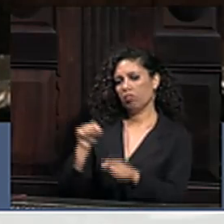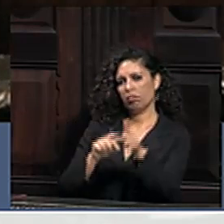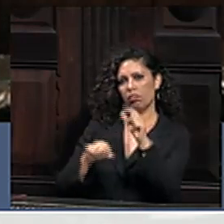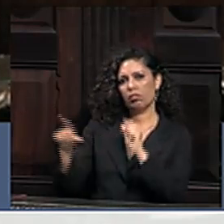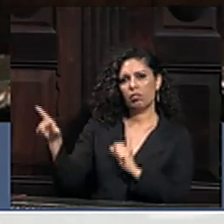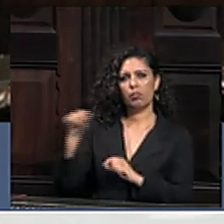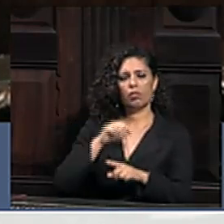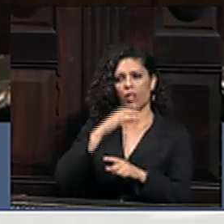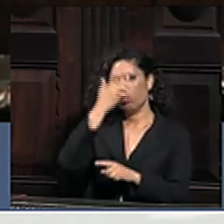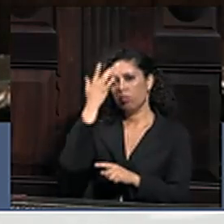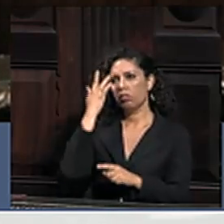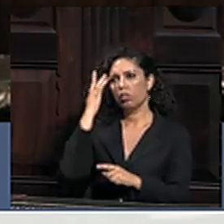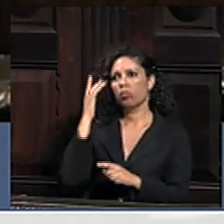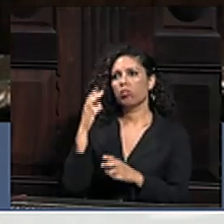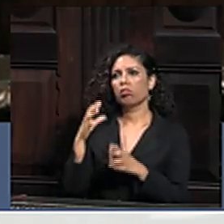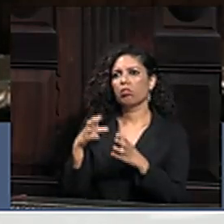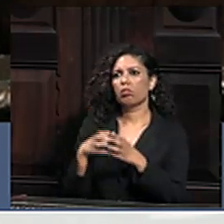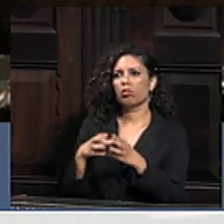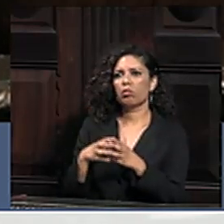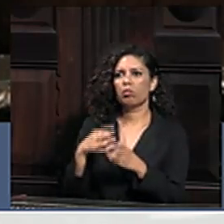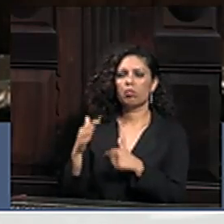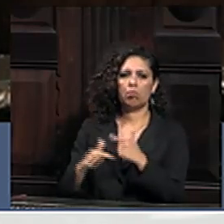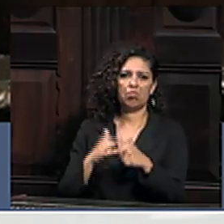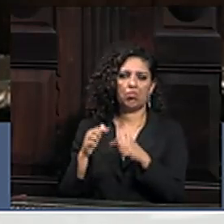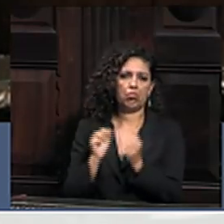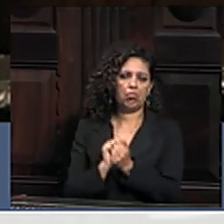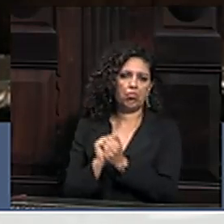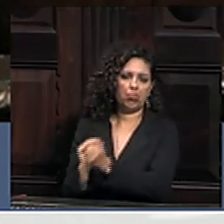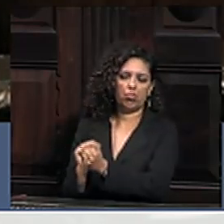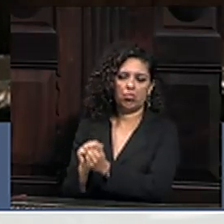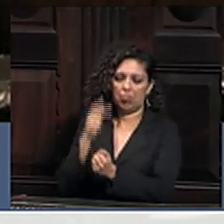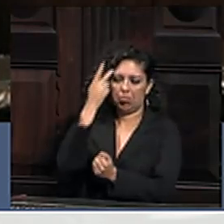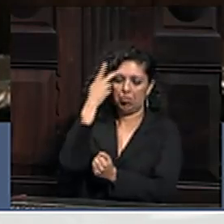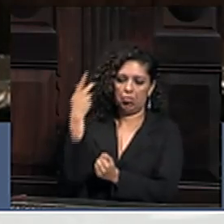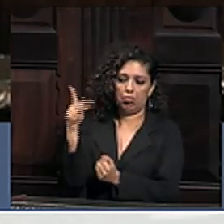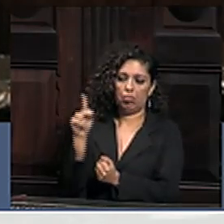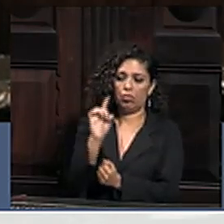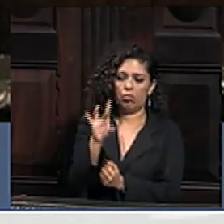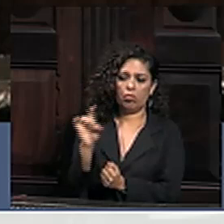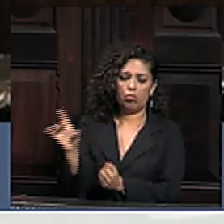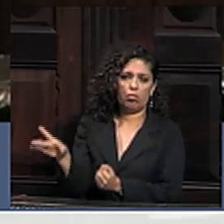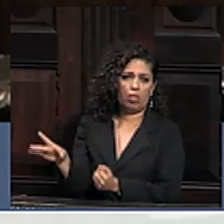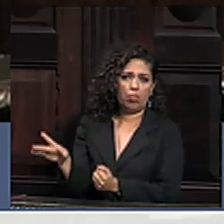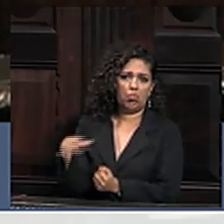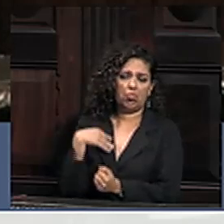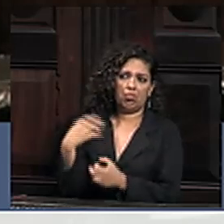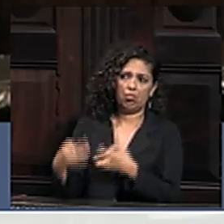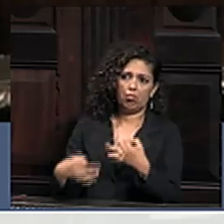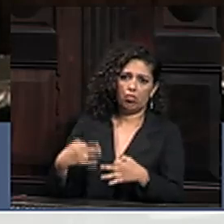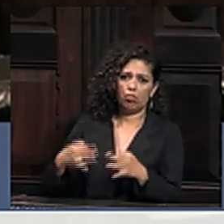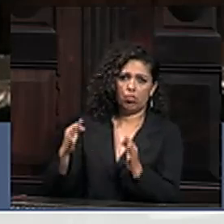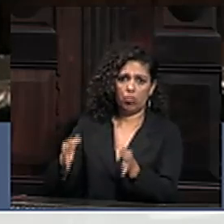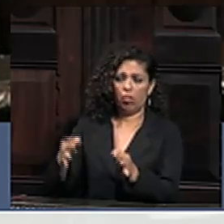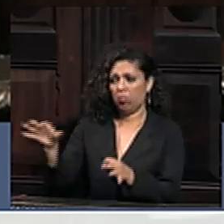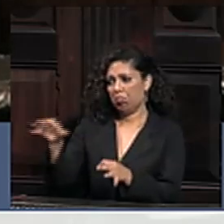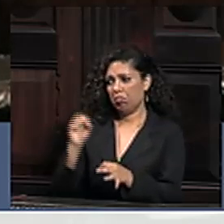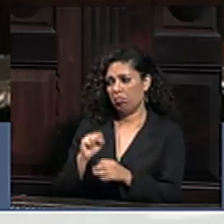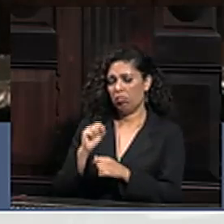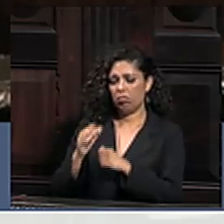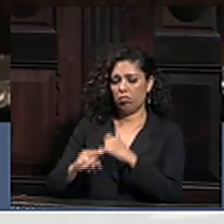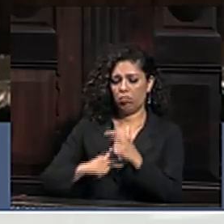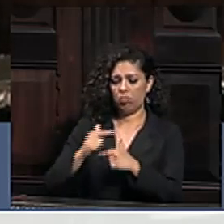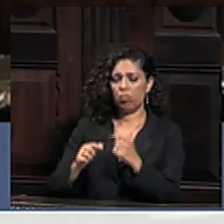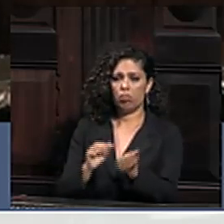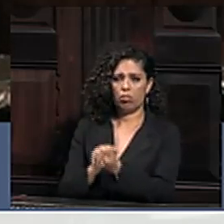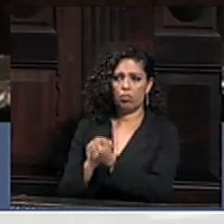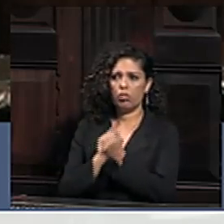de acordo com critérios, com preferências, com valores que julgam ser os mais